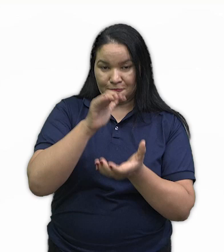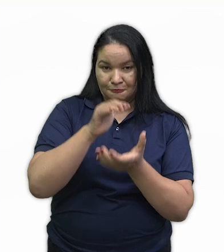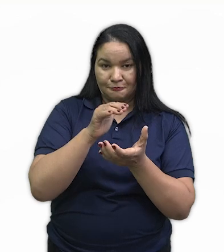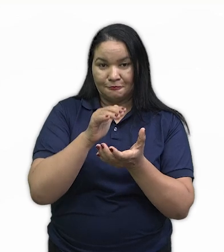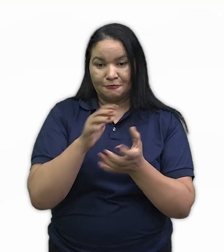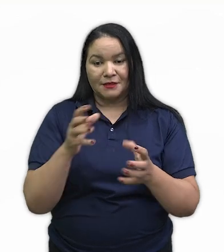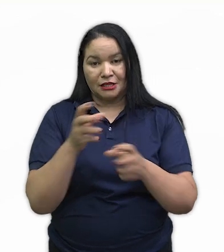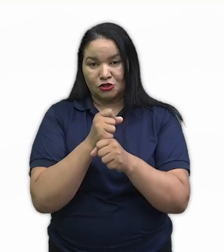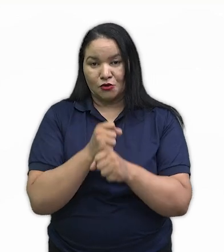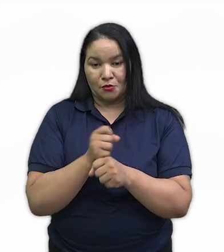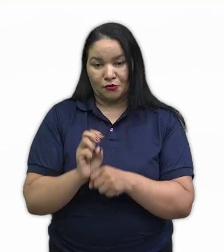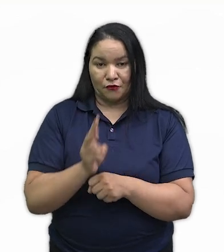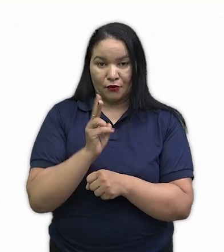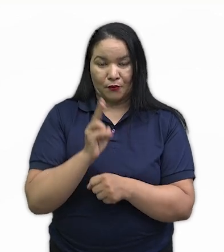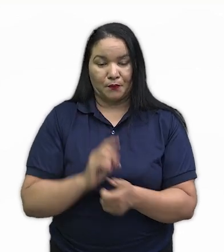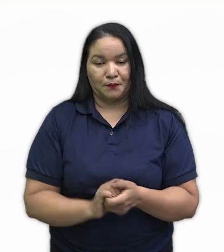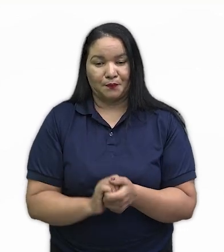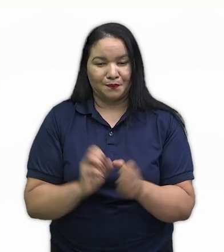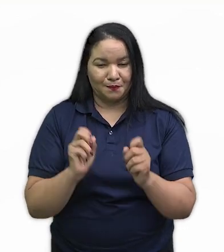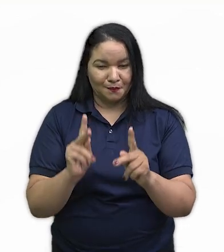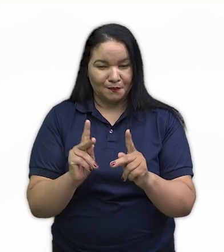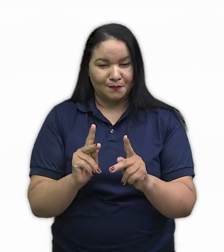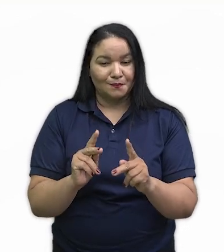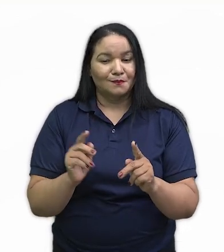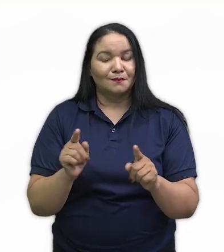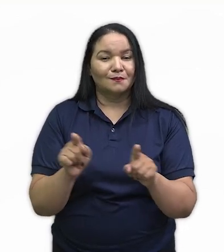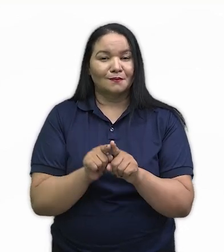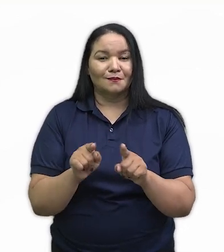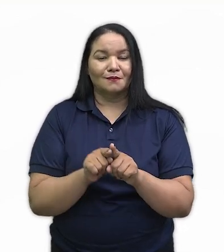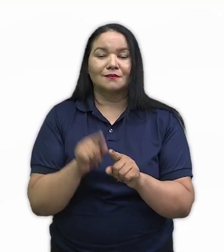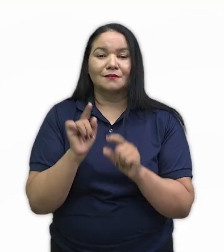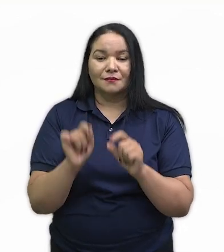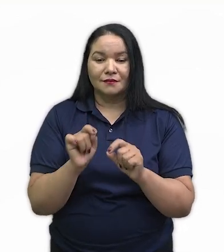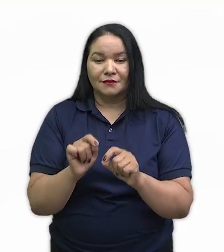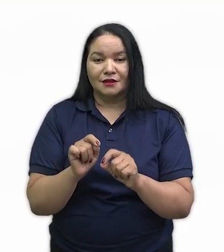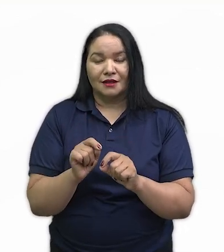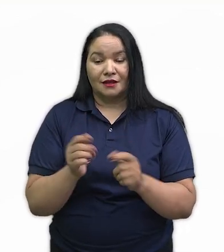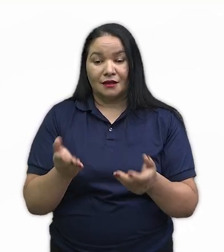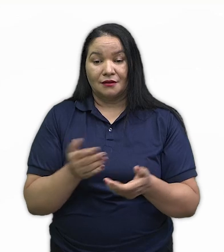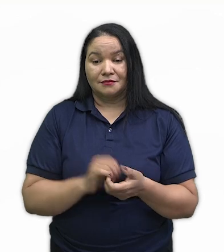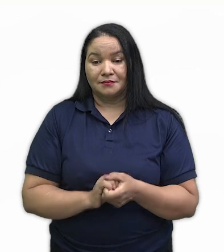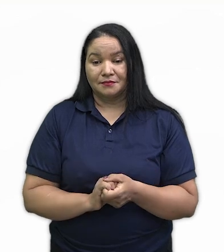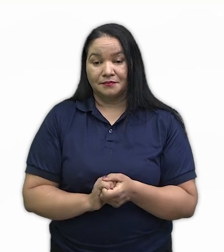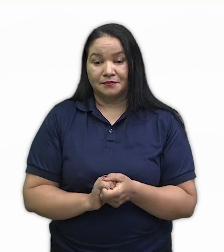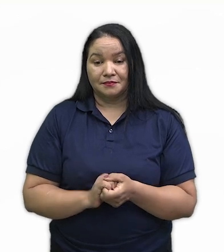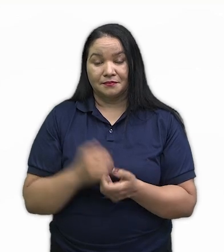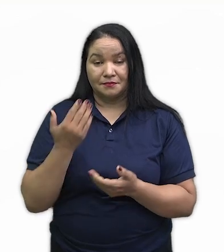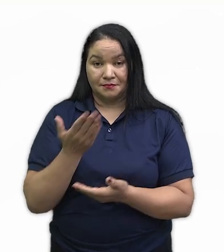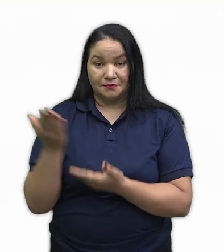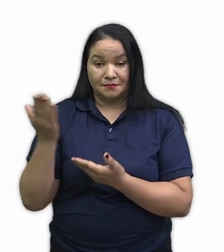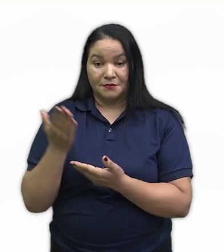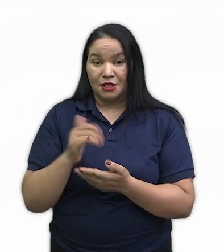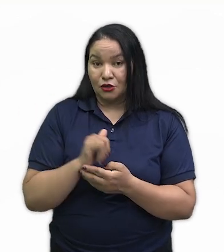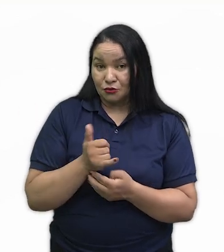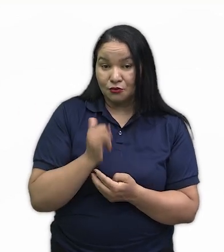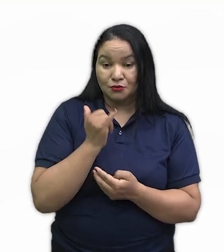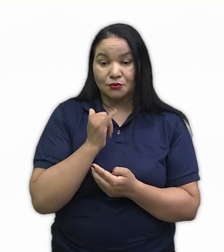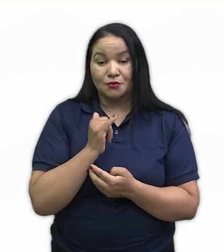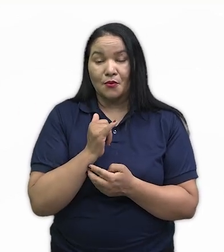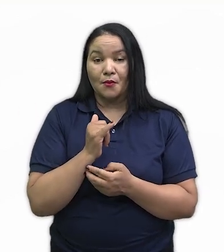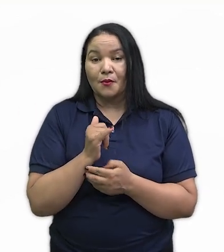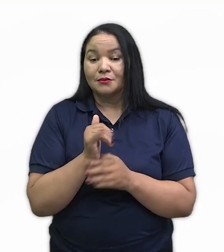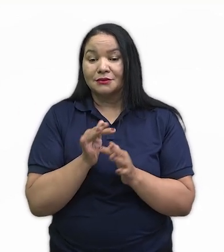E aí, nosso velho amigo conhecido, que é o que nós chamamos aí de juros